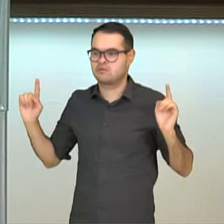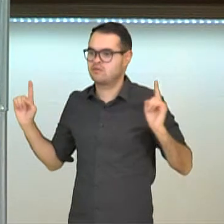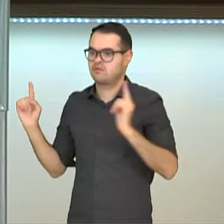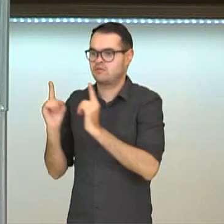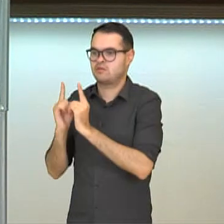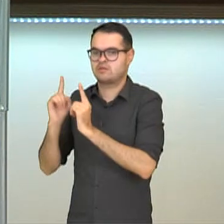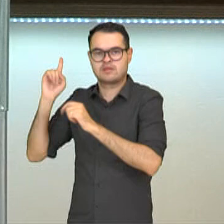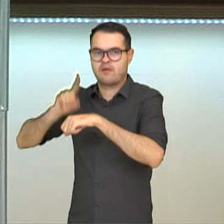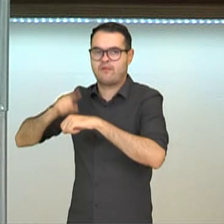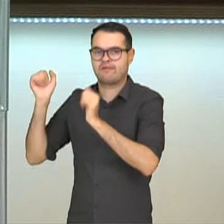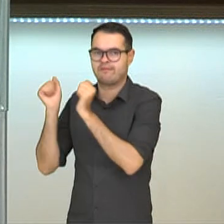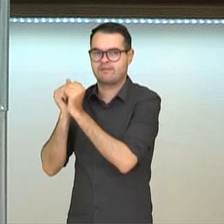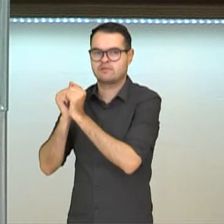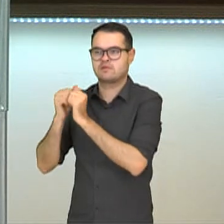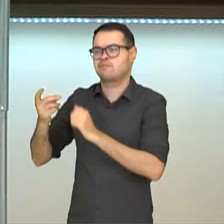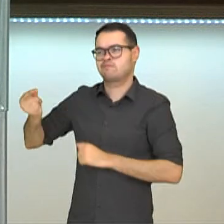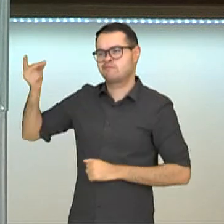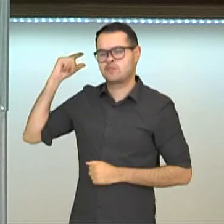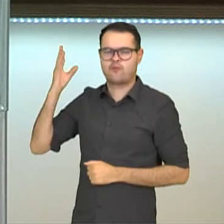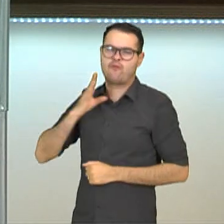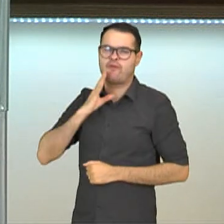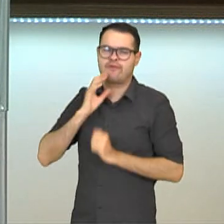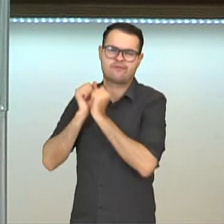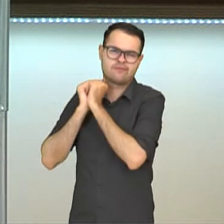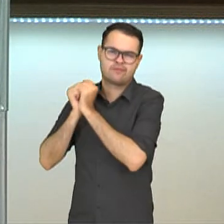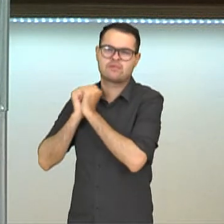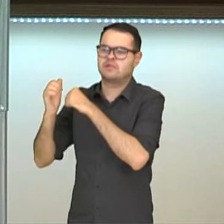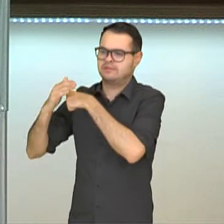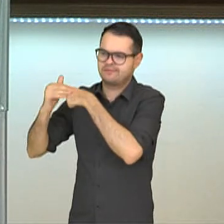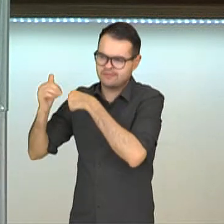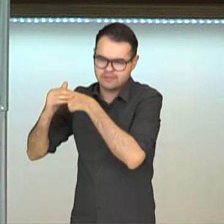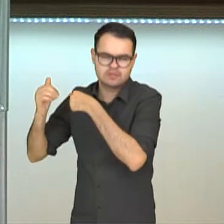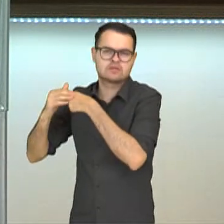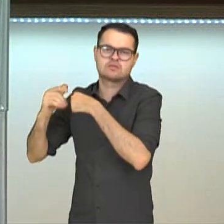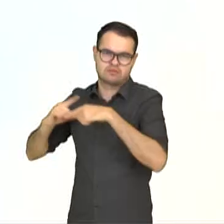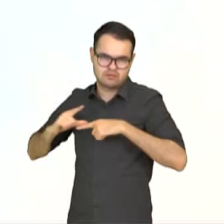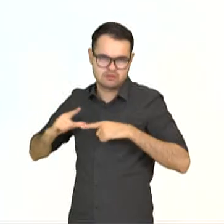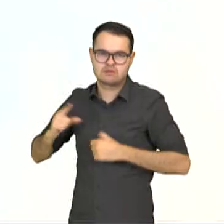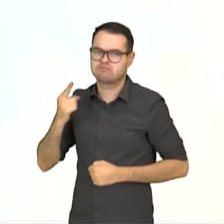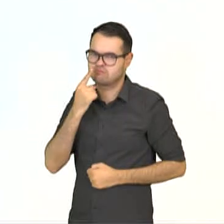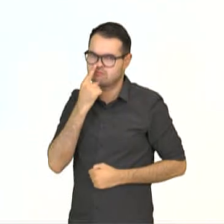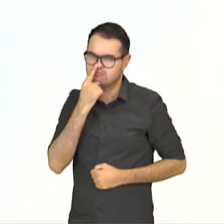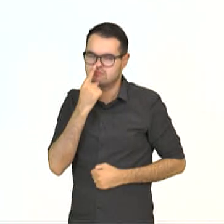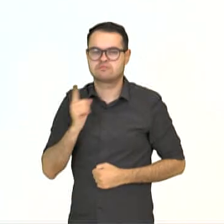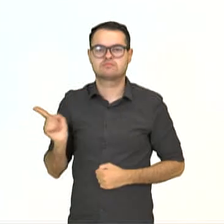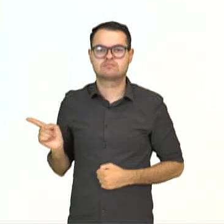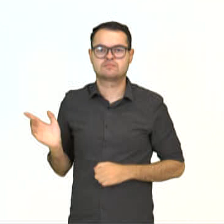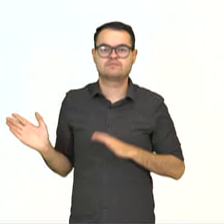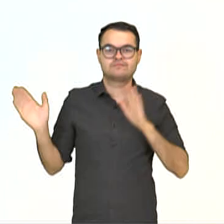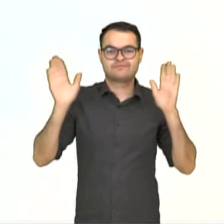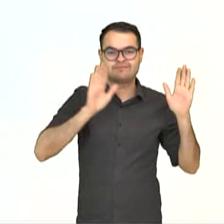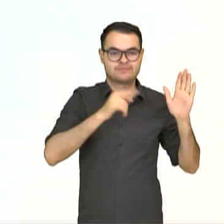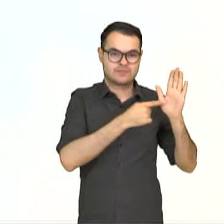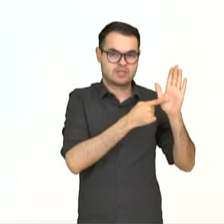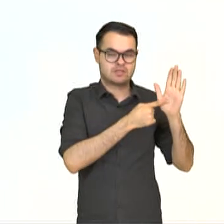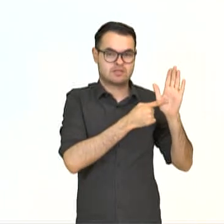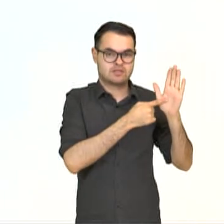mas existe bastante intimidade, bastante carinho entre esse casal. Já na segunda, nós temos ali